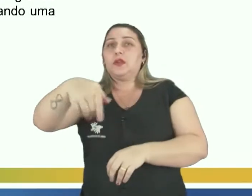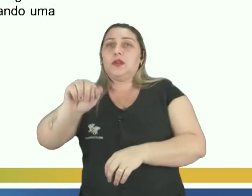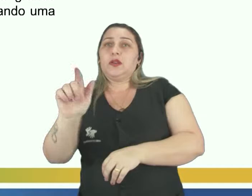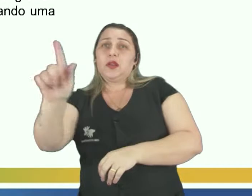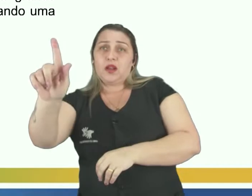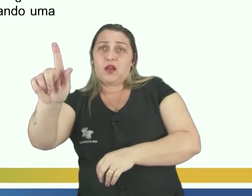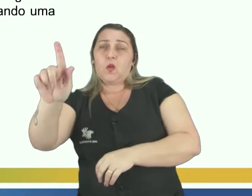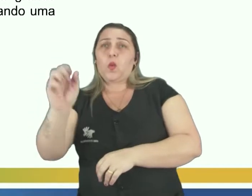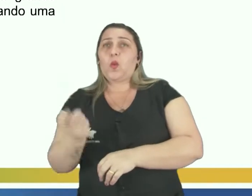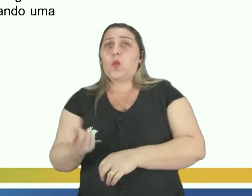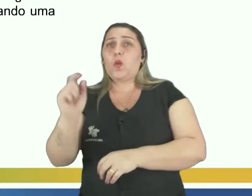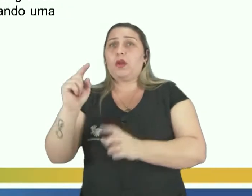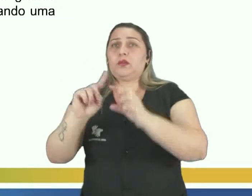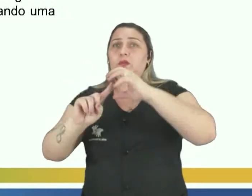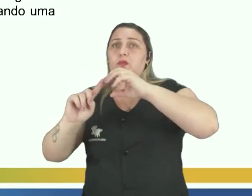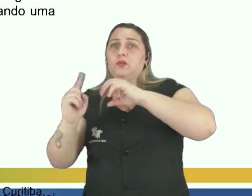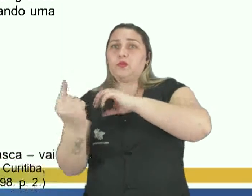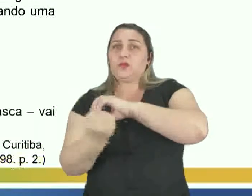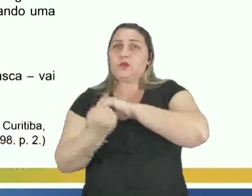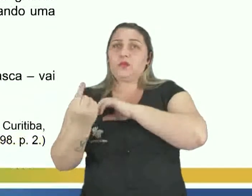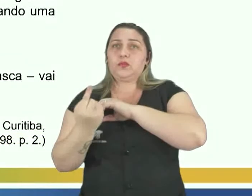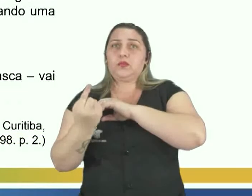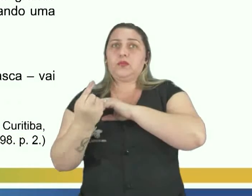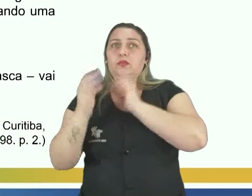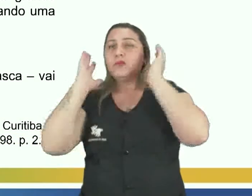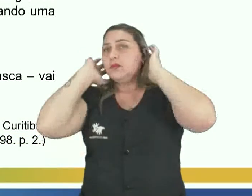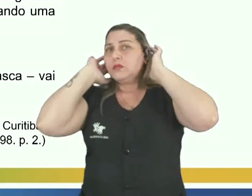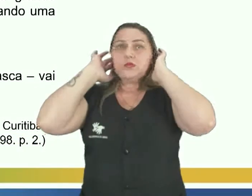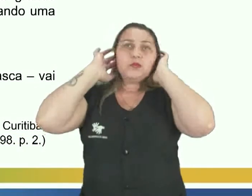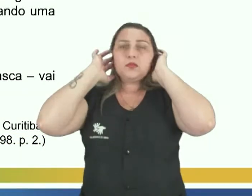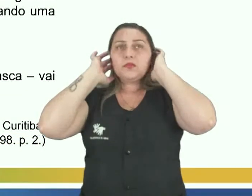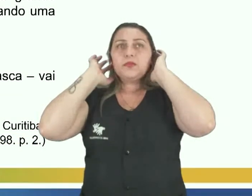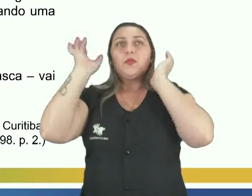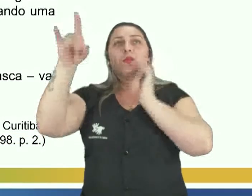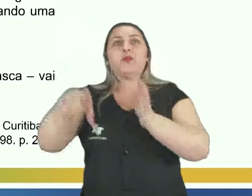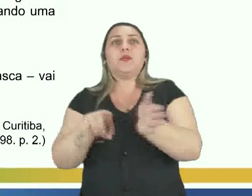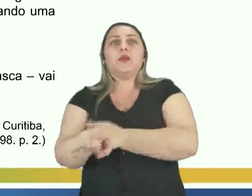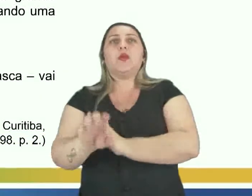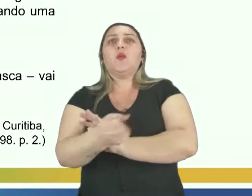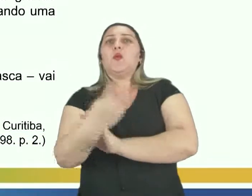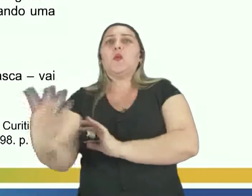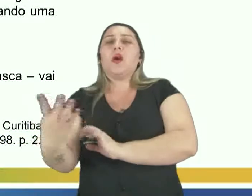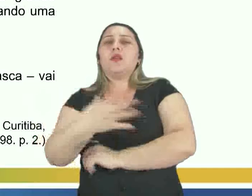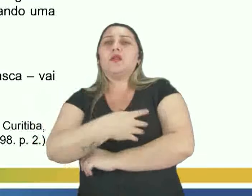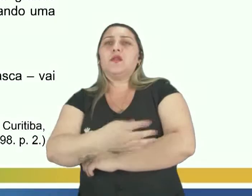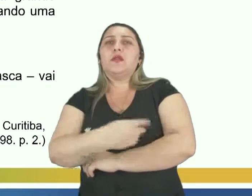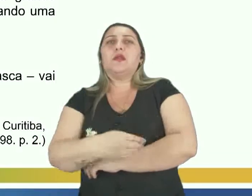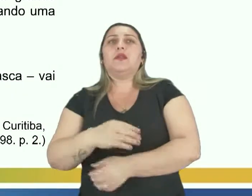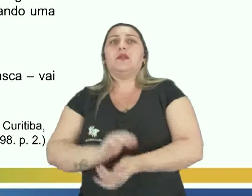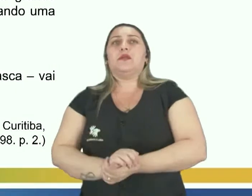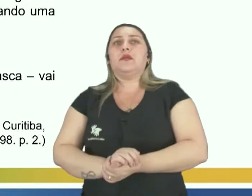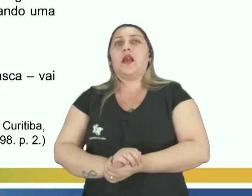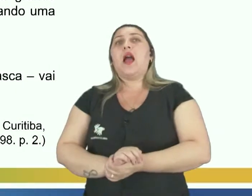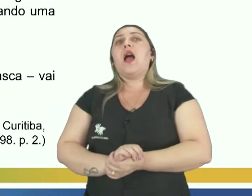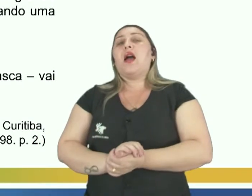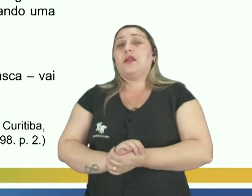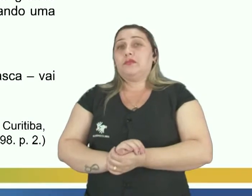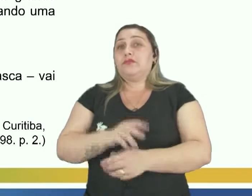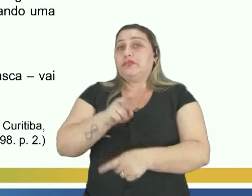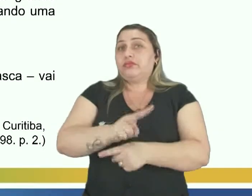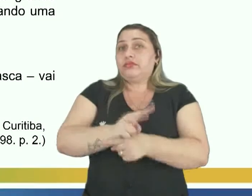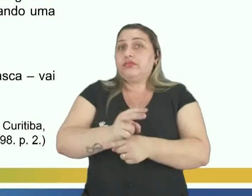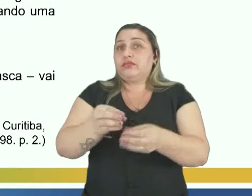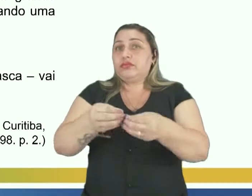seja, quase dando uma volta completa. Última pergunta. E quanto aos seus filhotinhos? A incubação